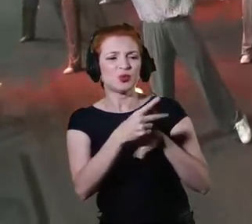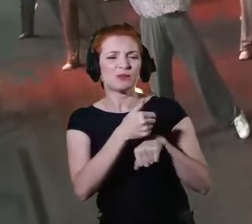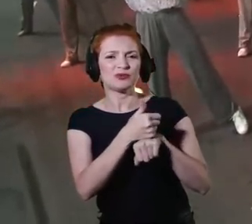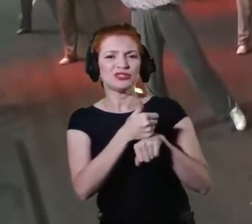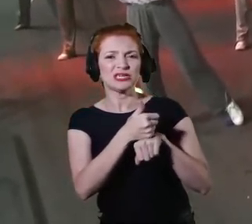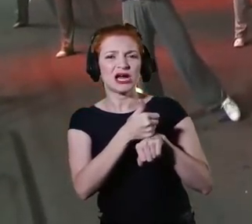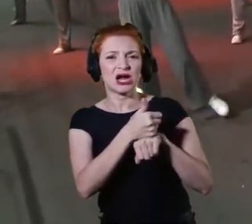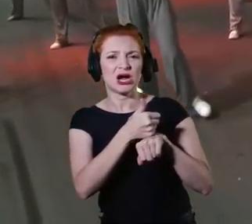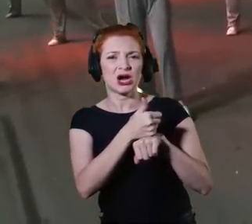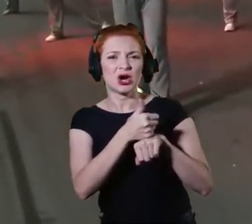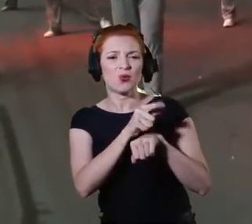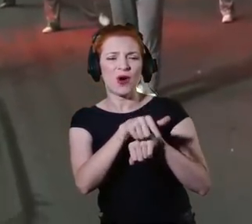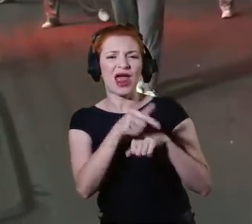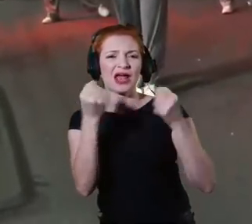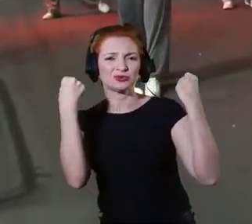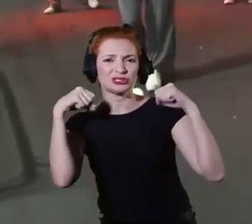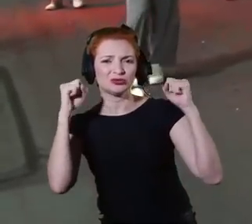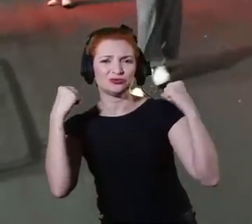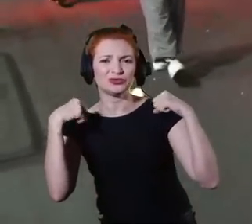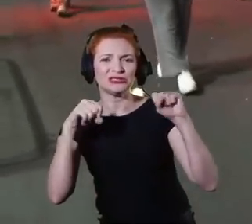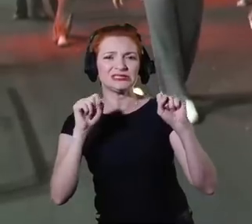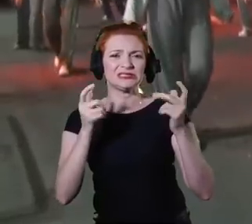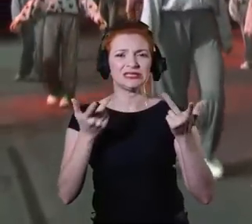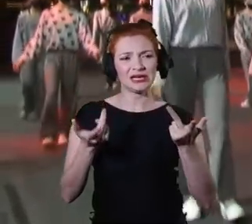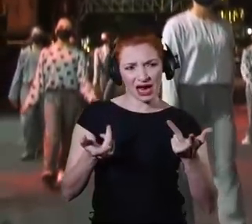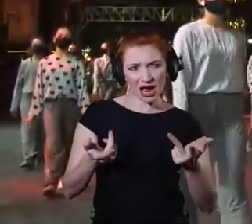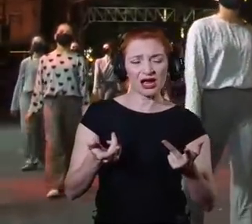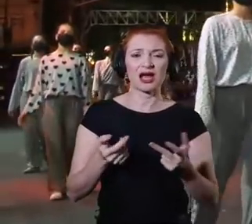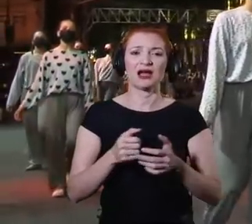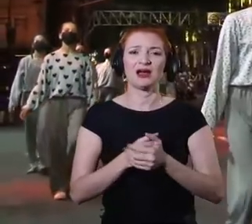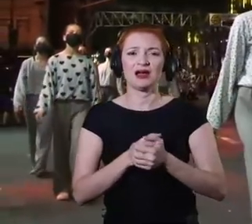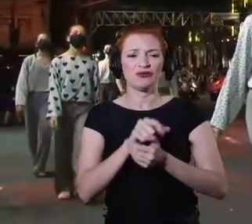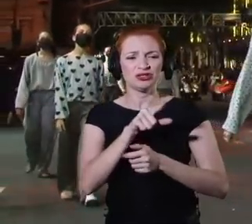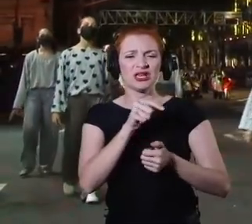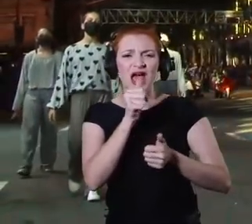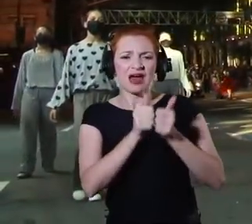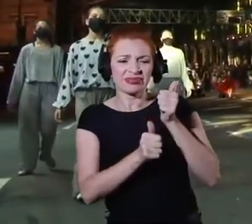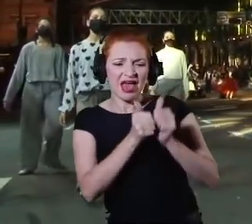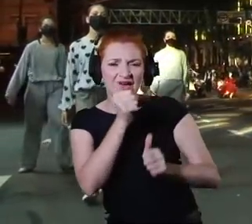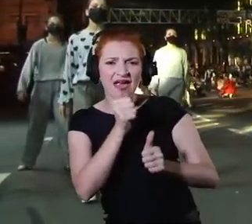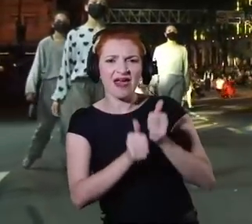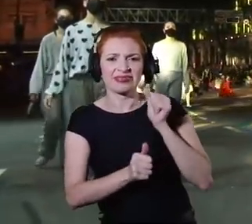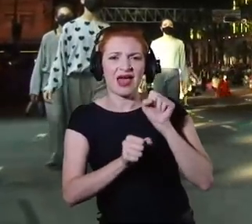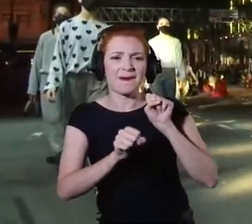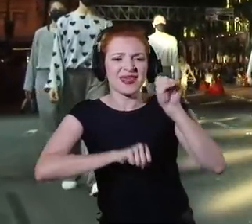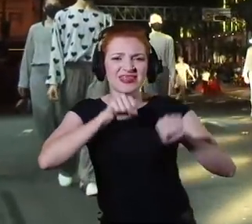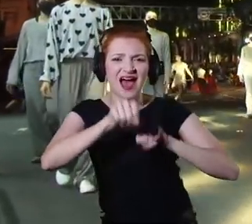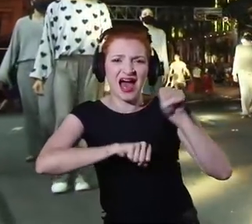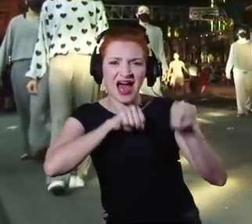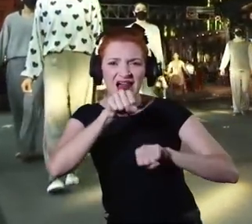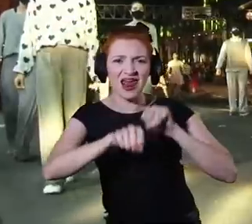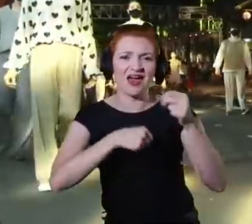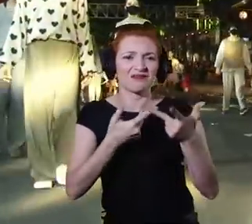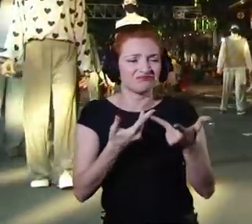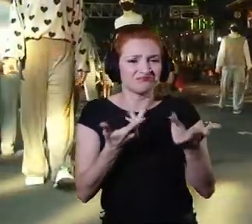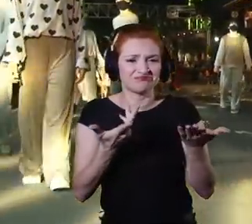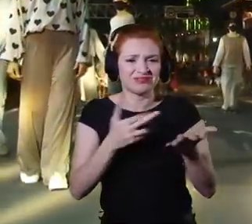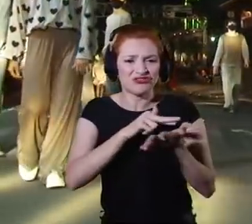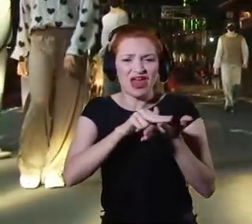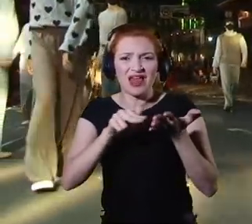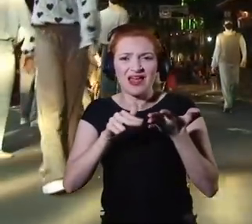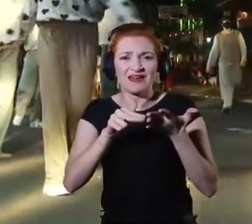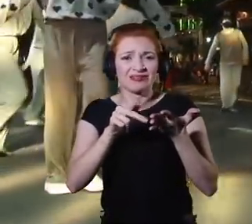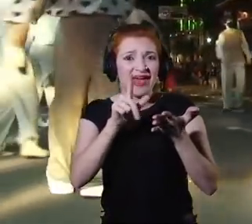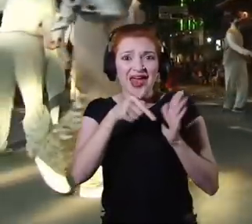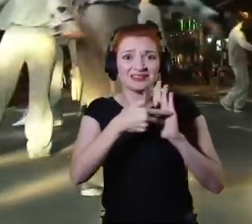de educação física, com a atleta, pedala, enfim, né? Isso tudo